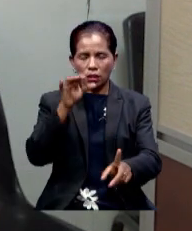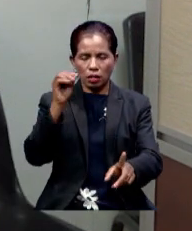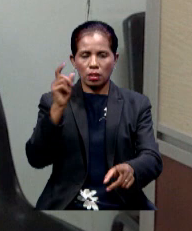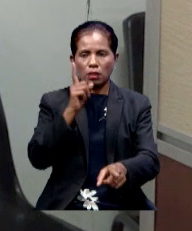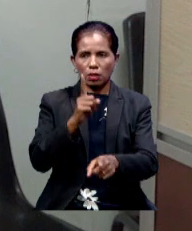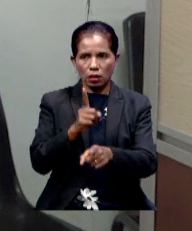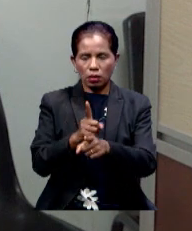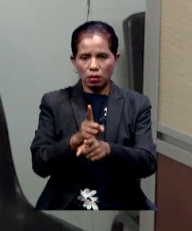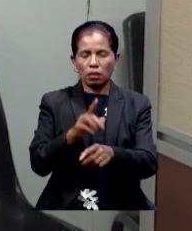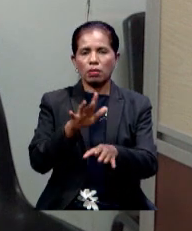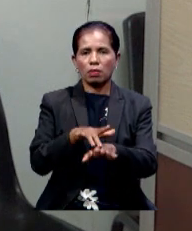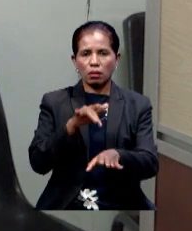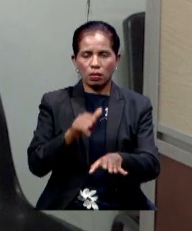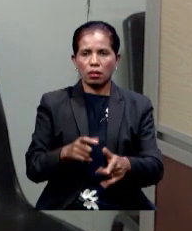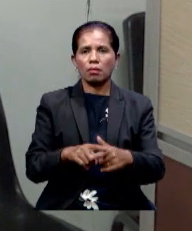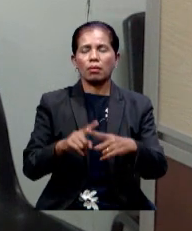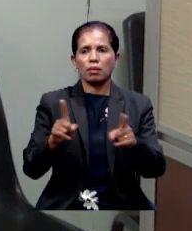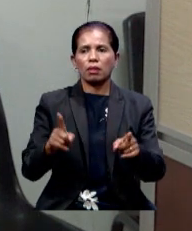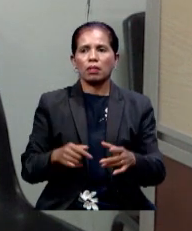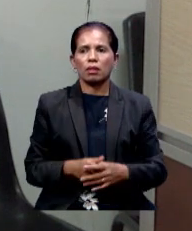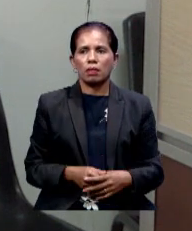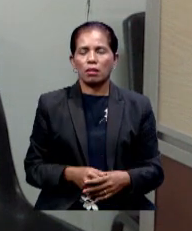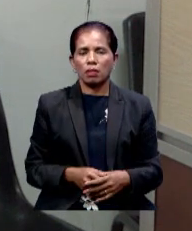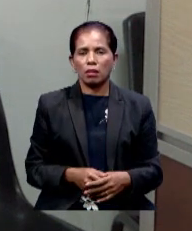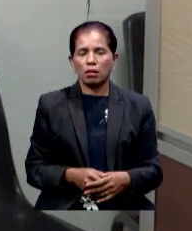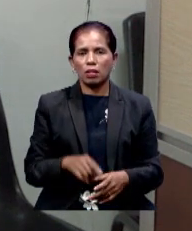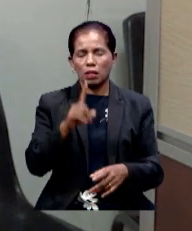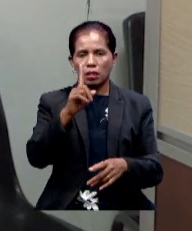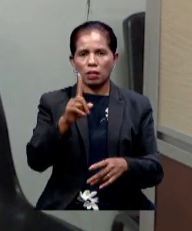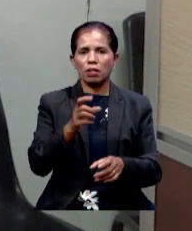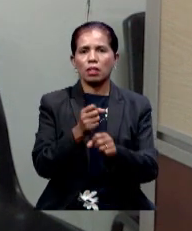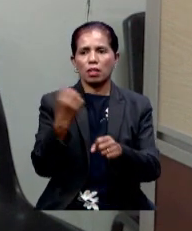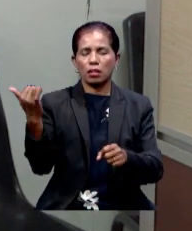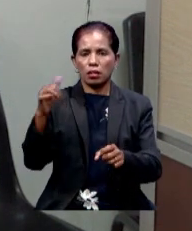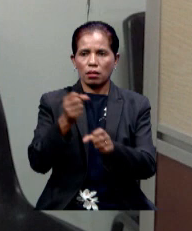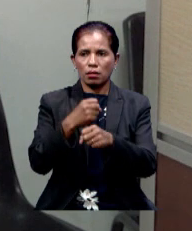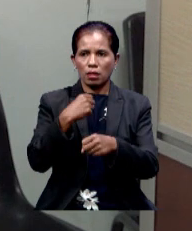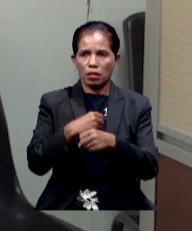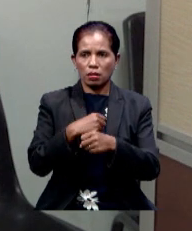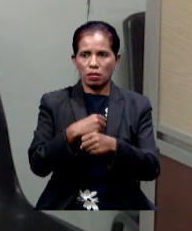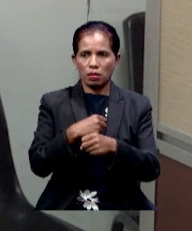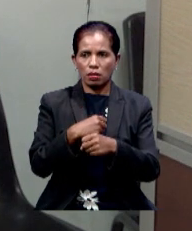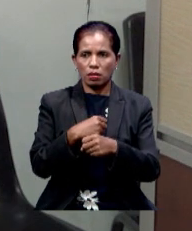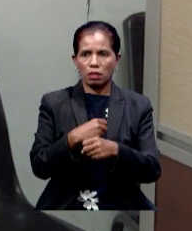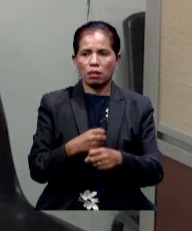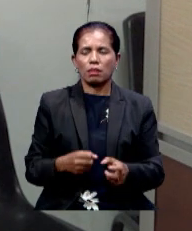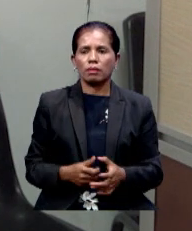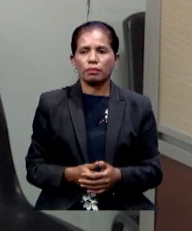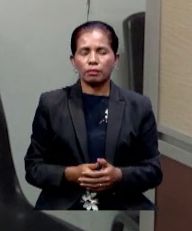ma cocona e de falemos nie bel halo telsa